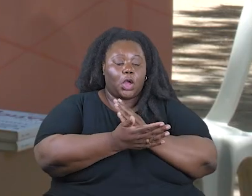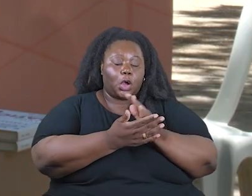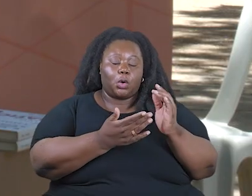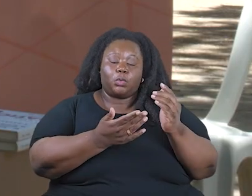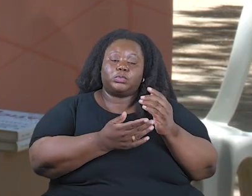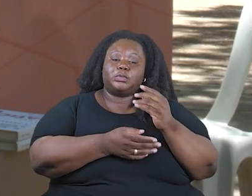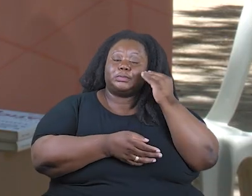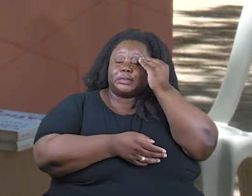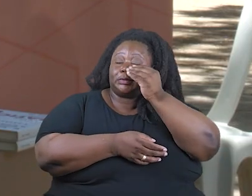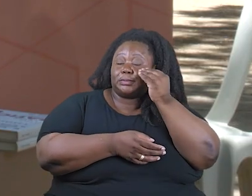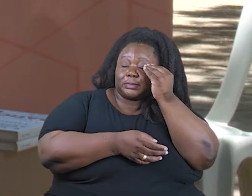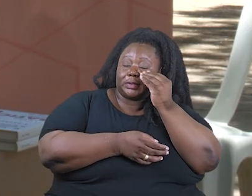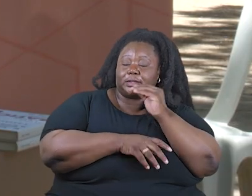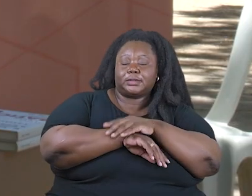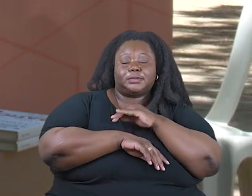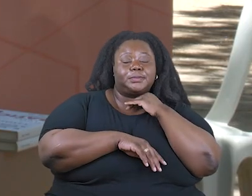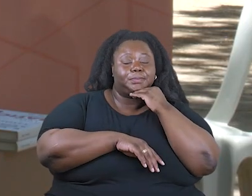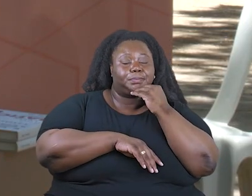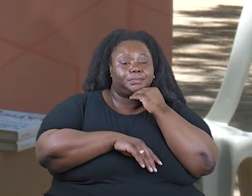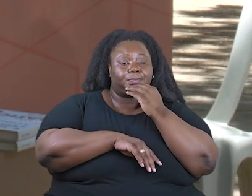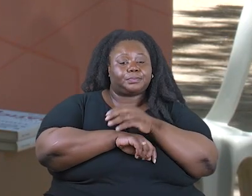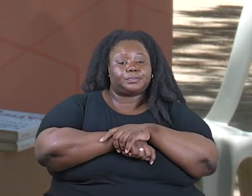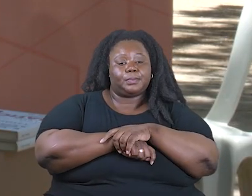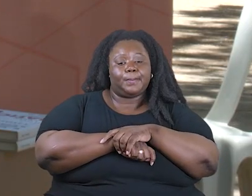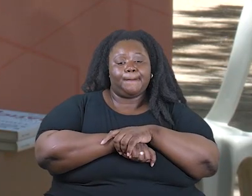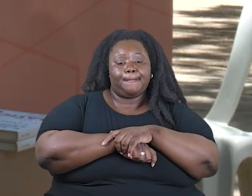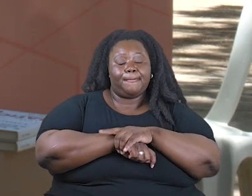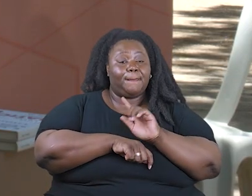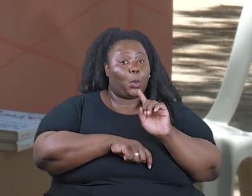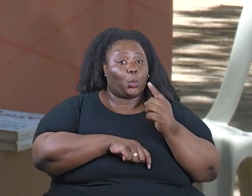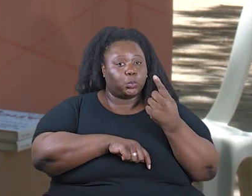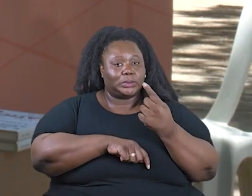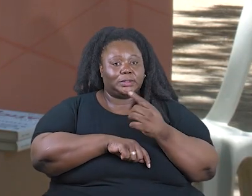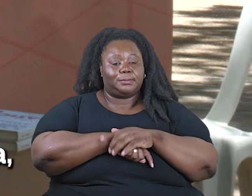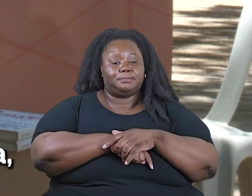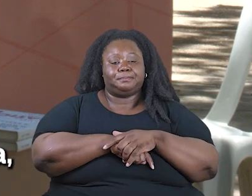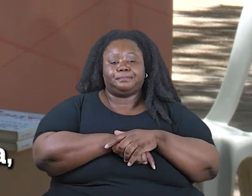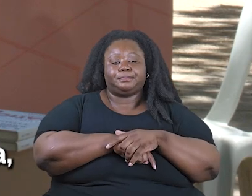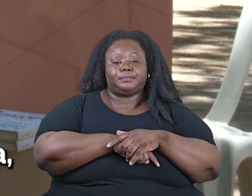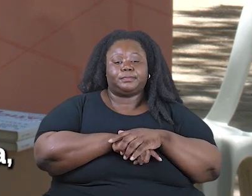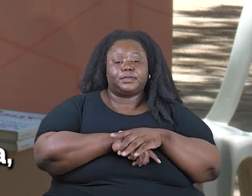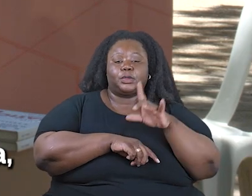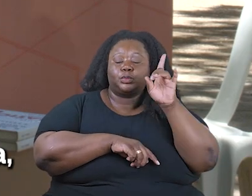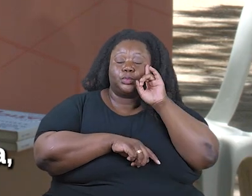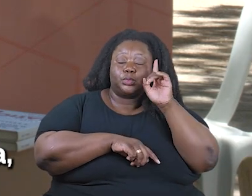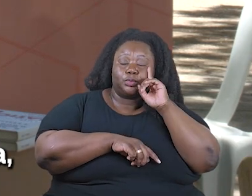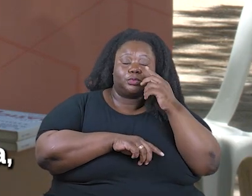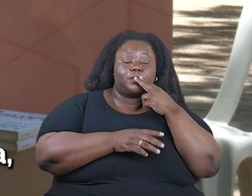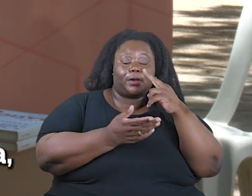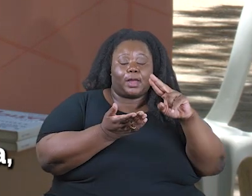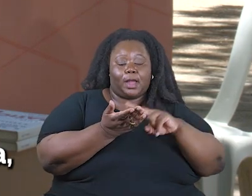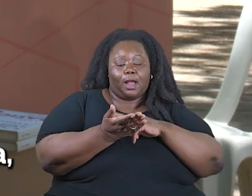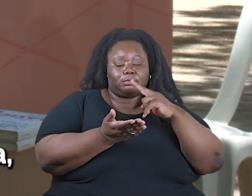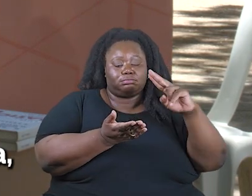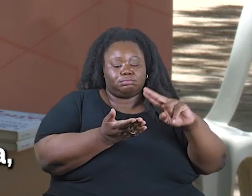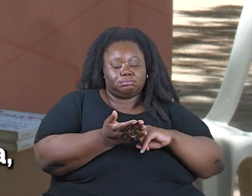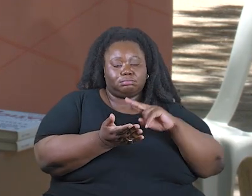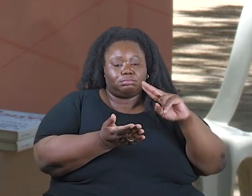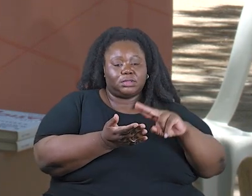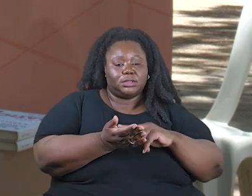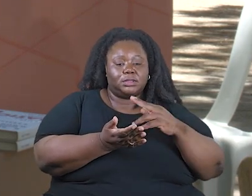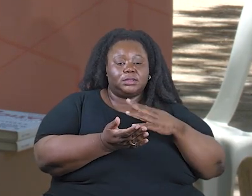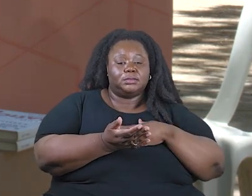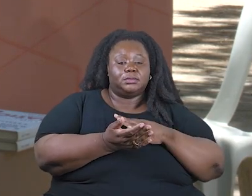alguns anos uma experiência que eu acho única, assim, que todo dia chegava para mim